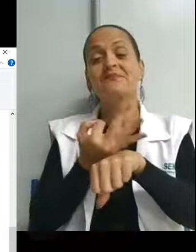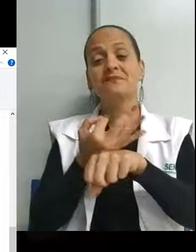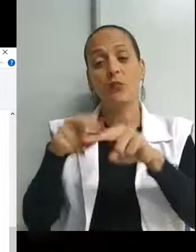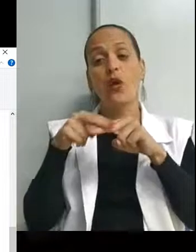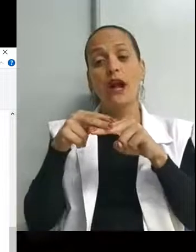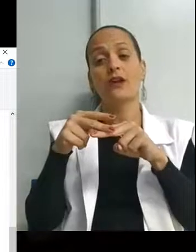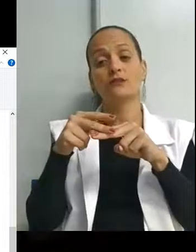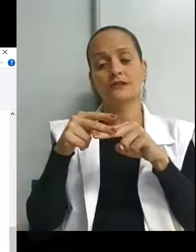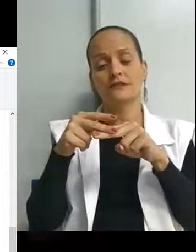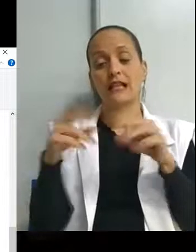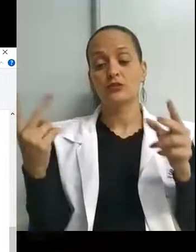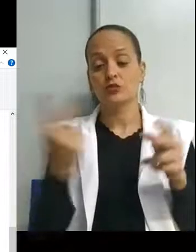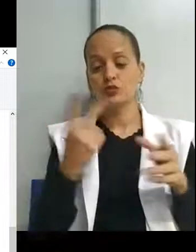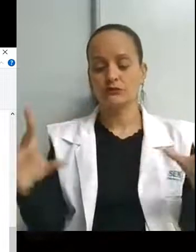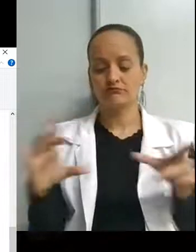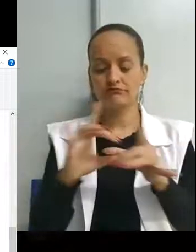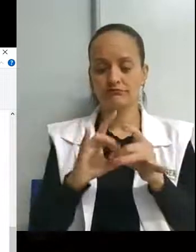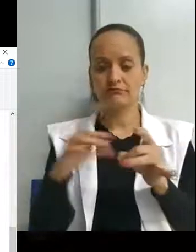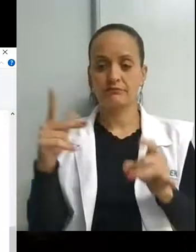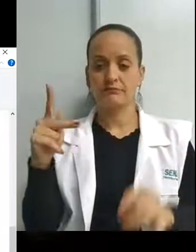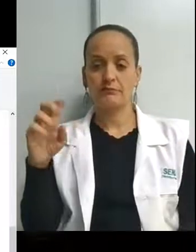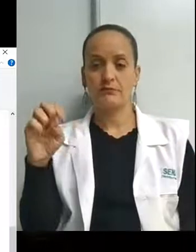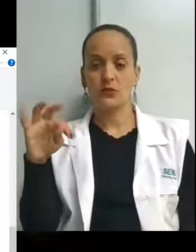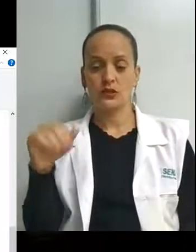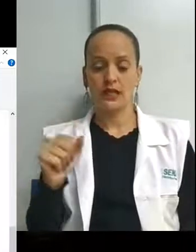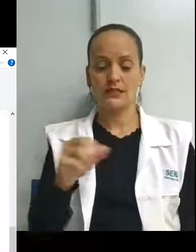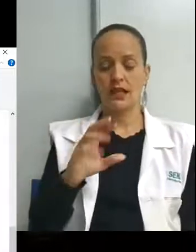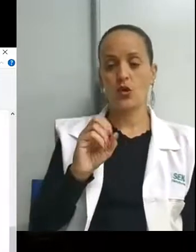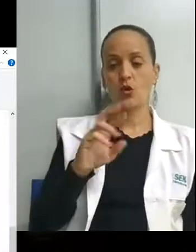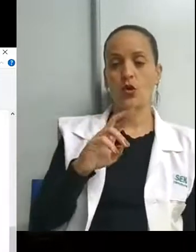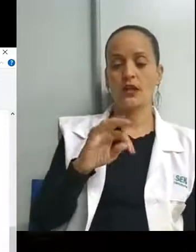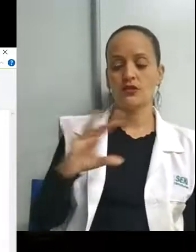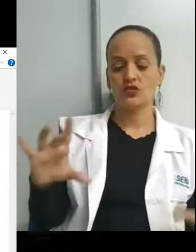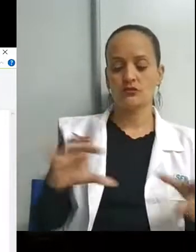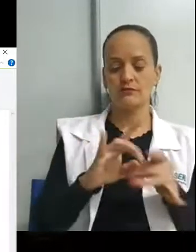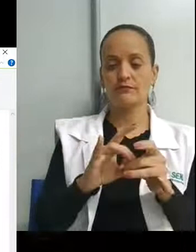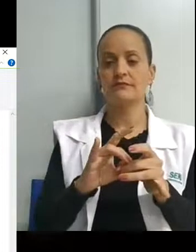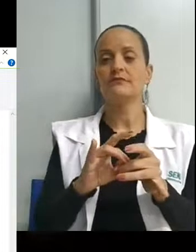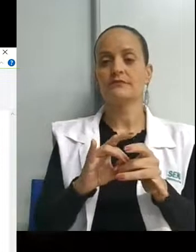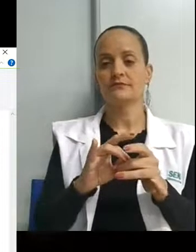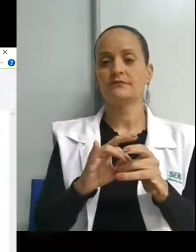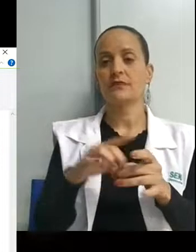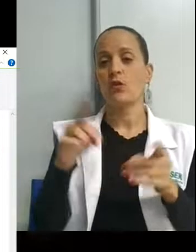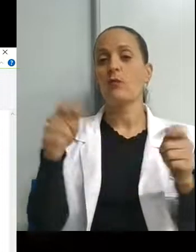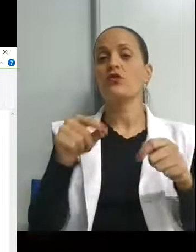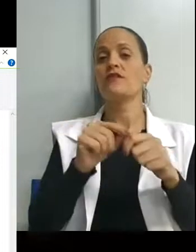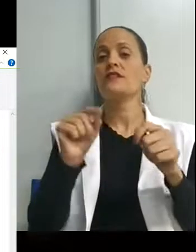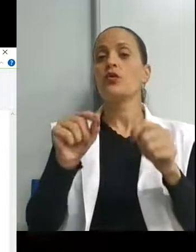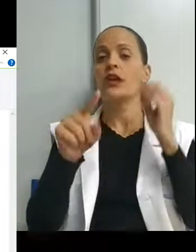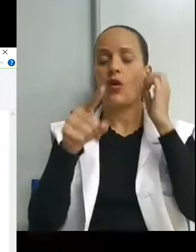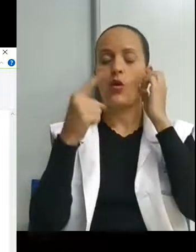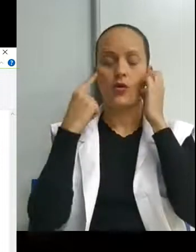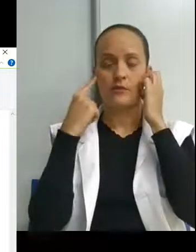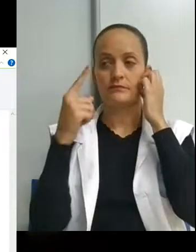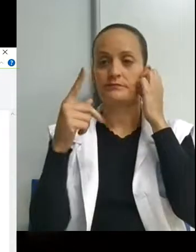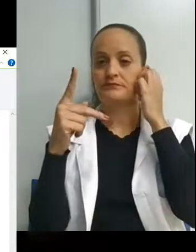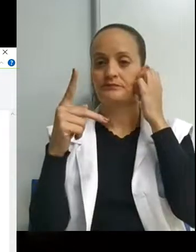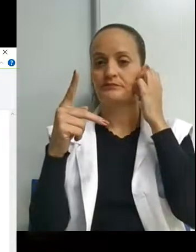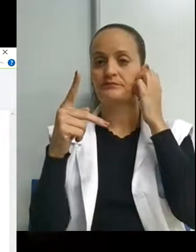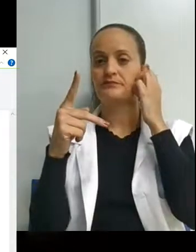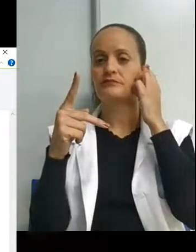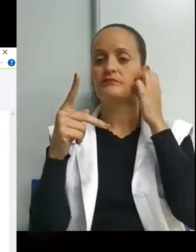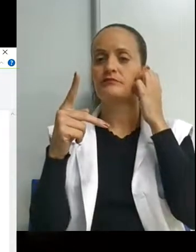e da corrente, né? Então, se o V é igual a R vezes I, eu posso vir aqui e fazer o quê, ó? Potência é igual. Quem que é o